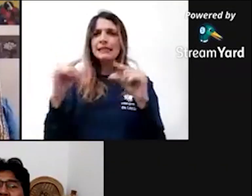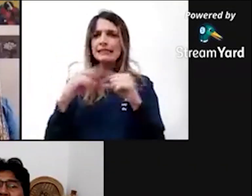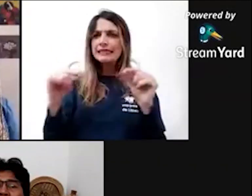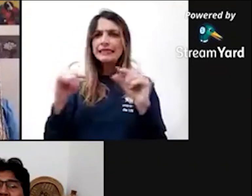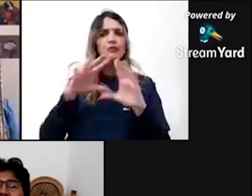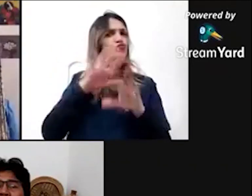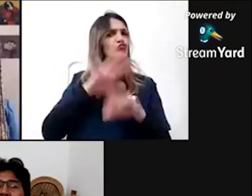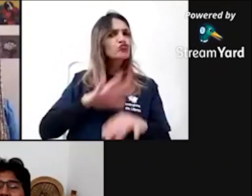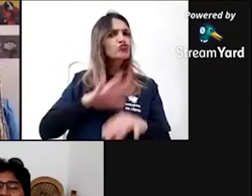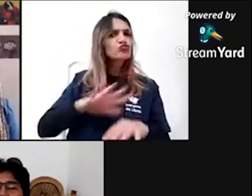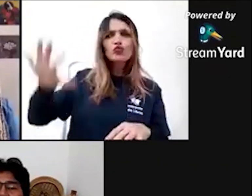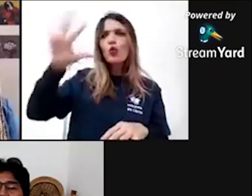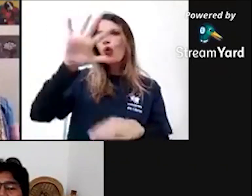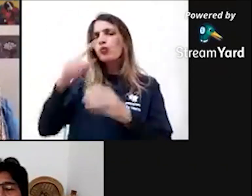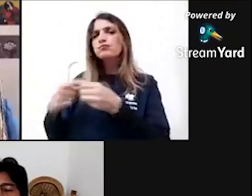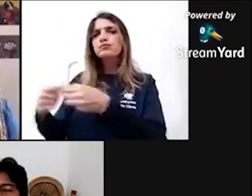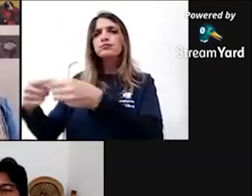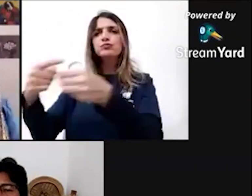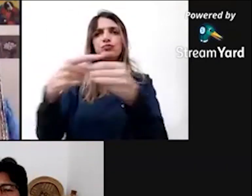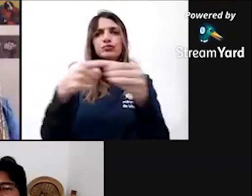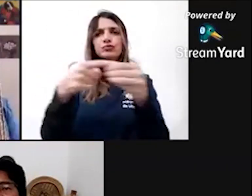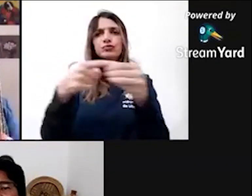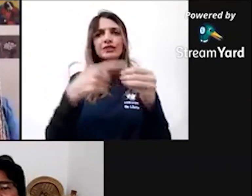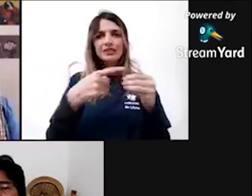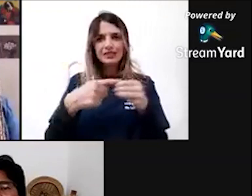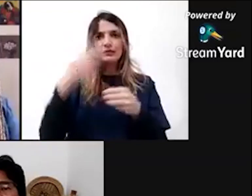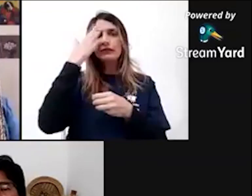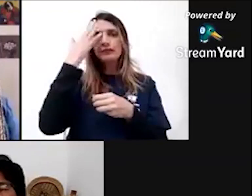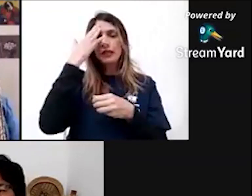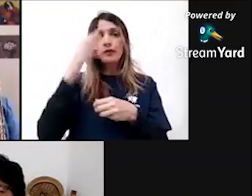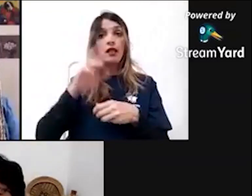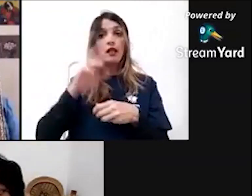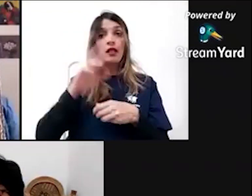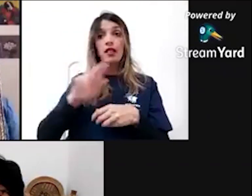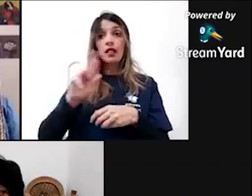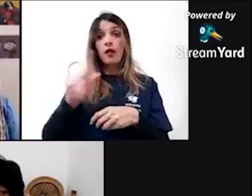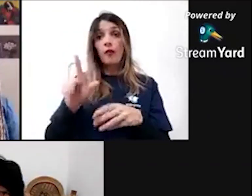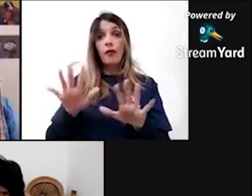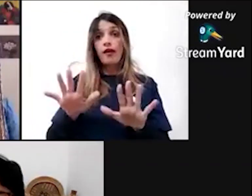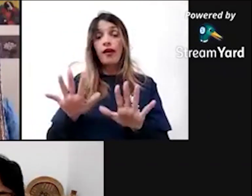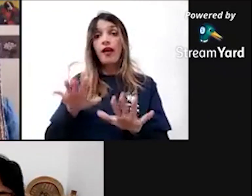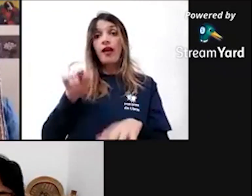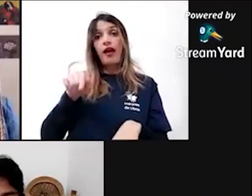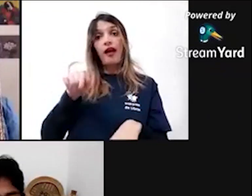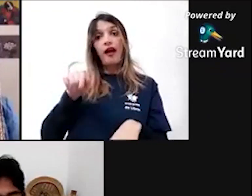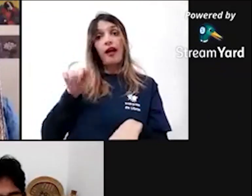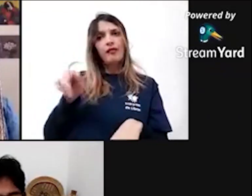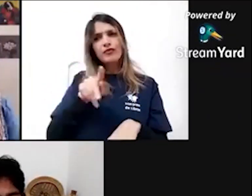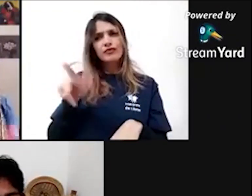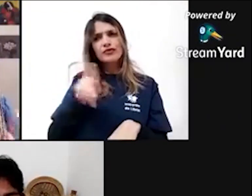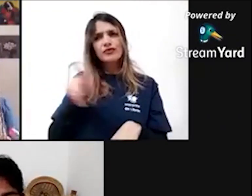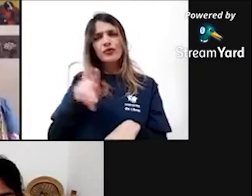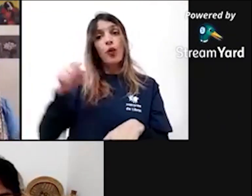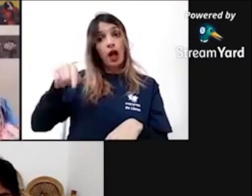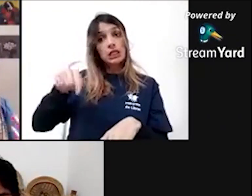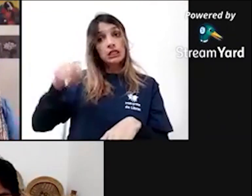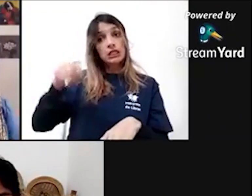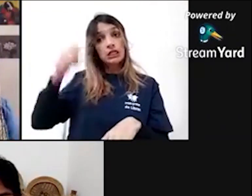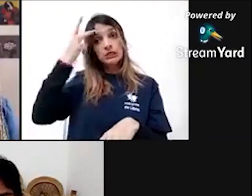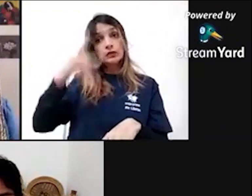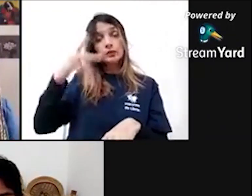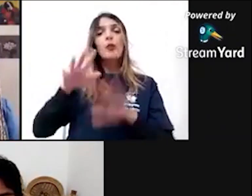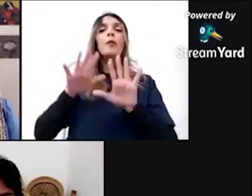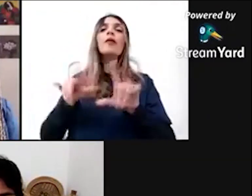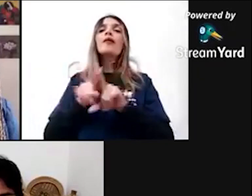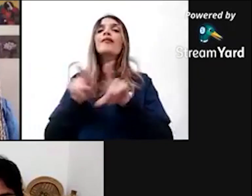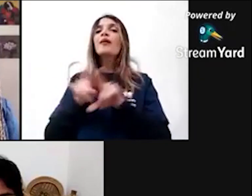todos os municípios. Sabemos que não é só as educadoras e educadores do município de São Paulo, mas também